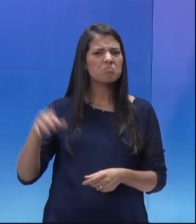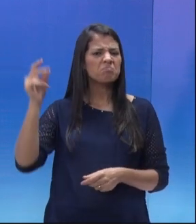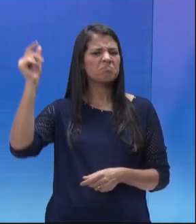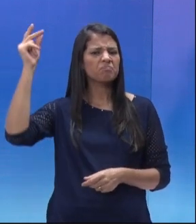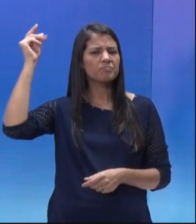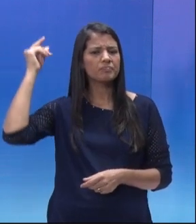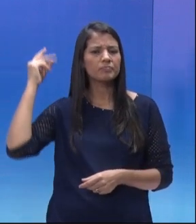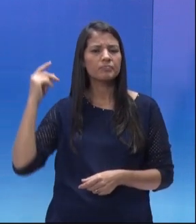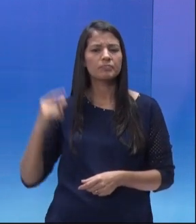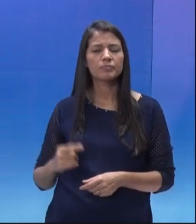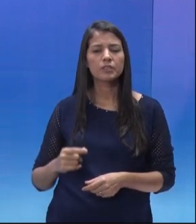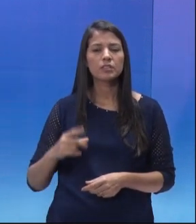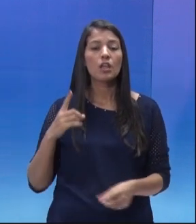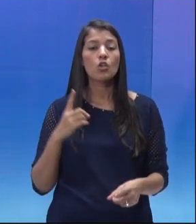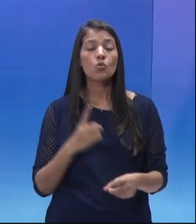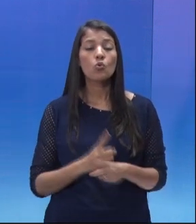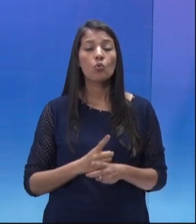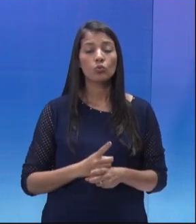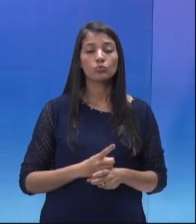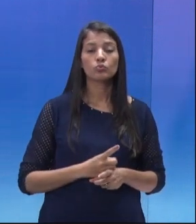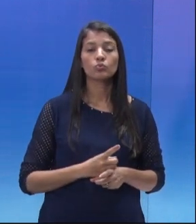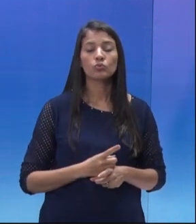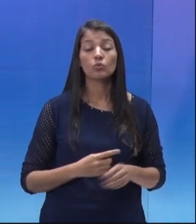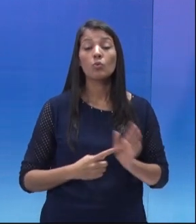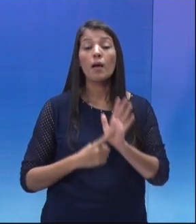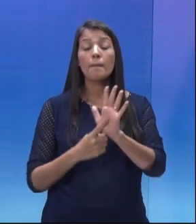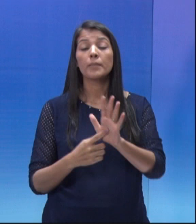a medição de radiação apresentou